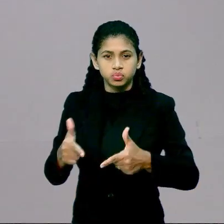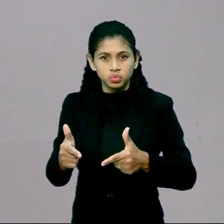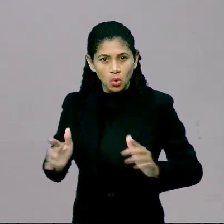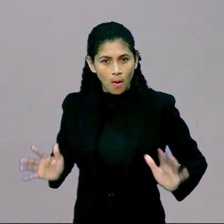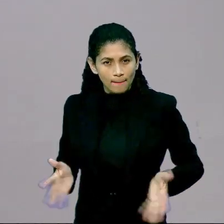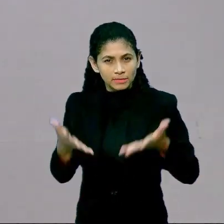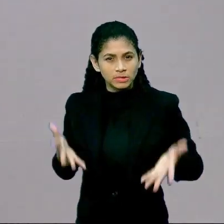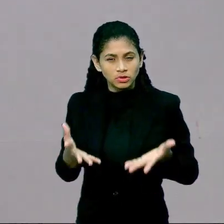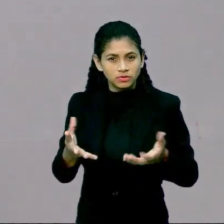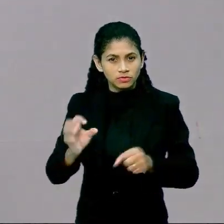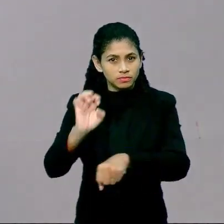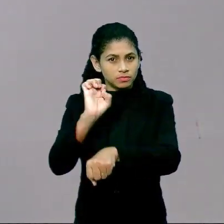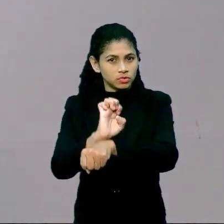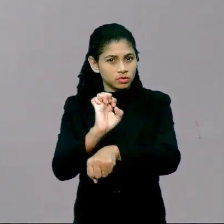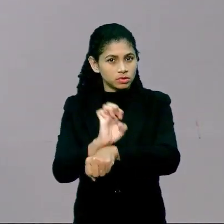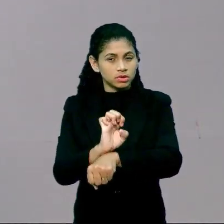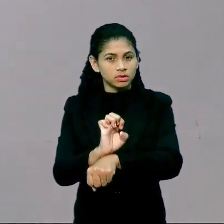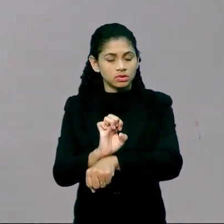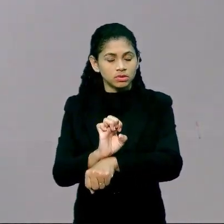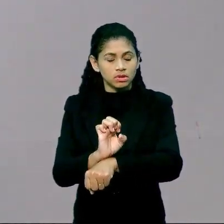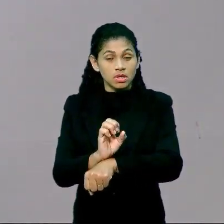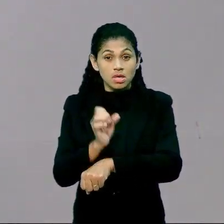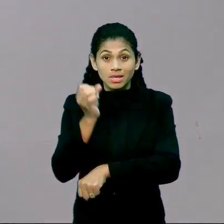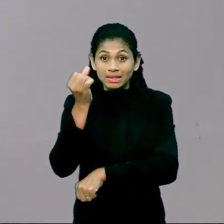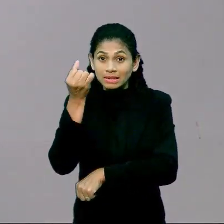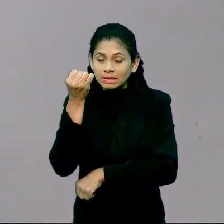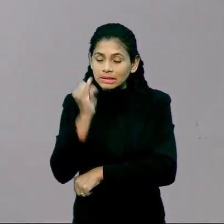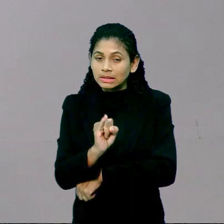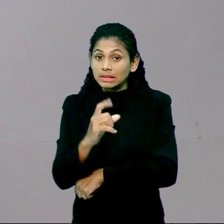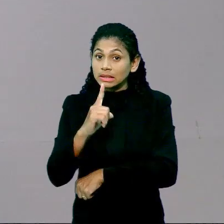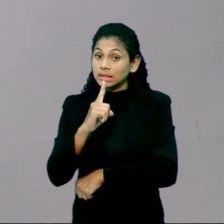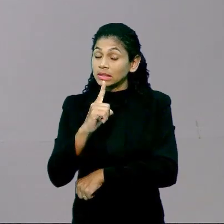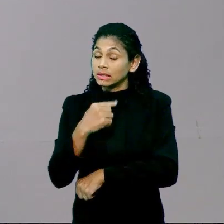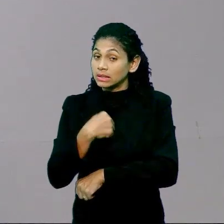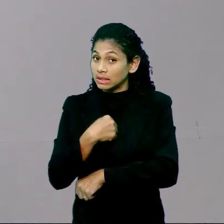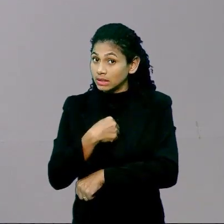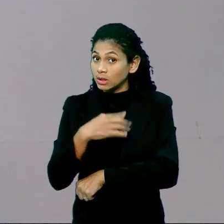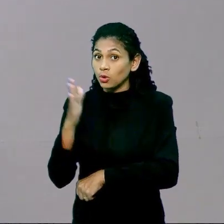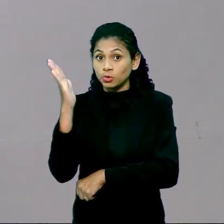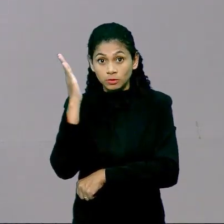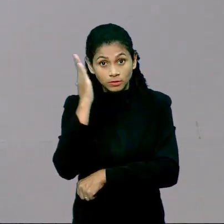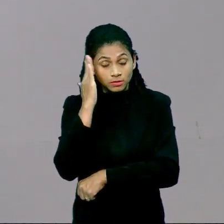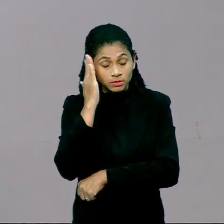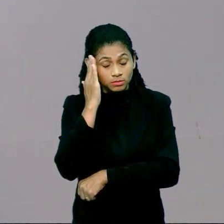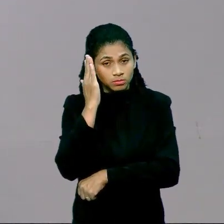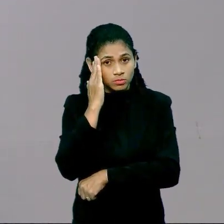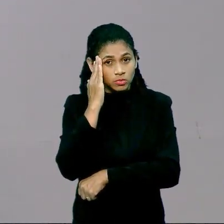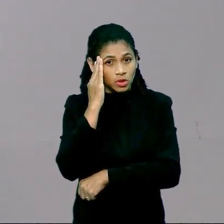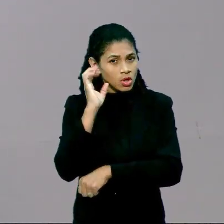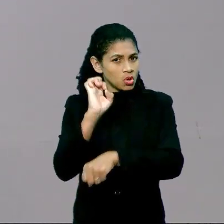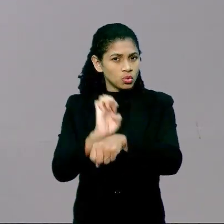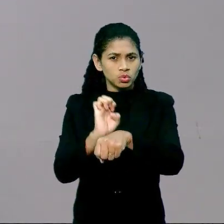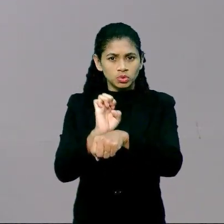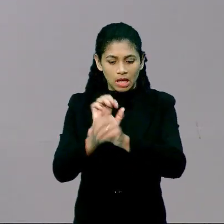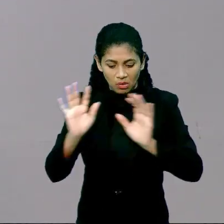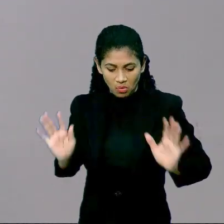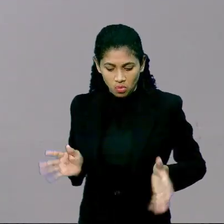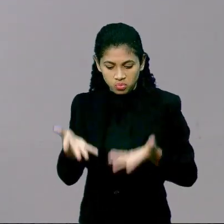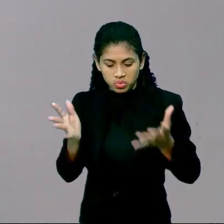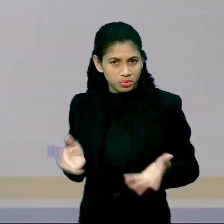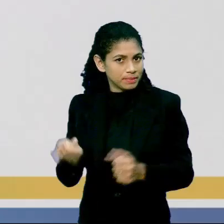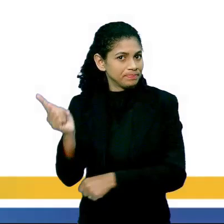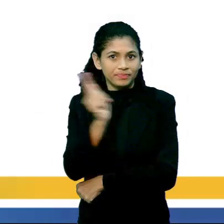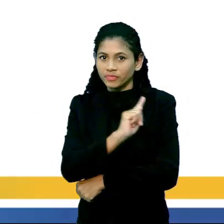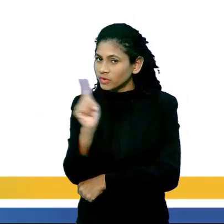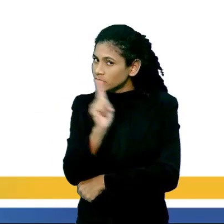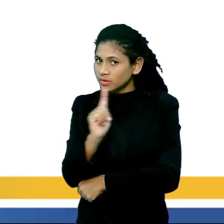Eu paro. Se eu tenho certeza que o Estado não incentivava a capoeira, não tem nem por que eu ficar insistindo nessa alternativa.